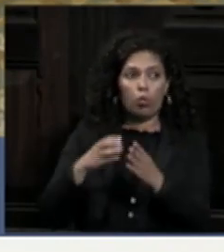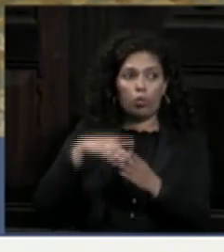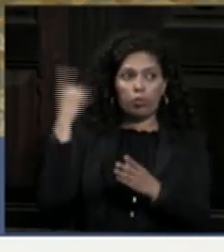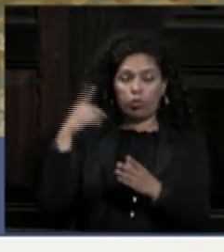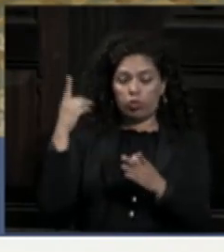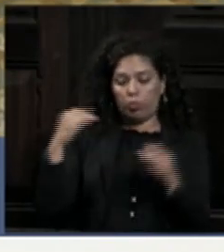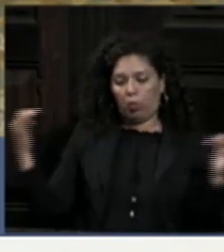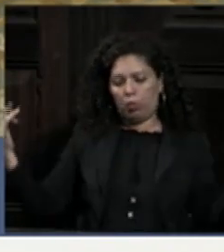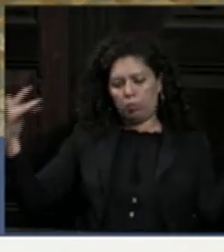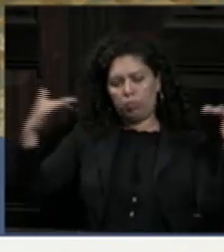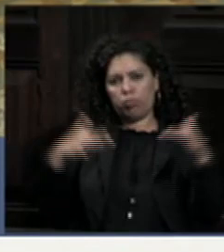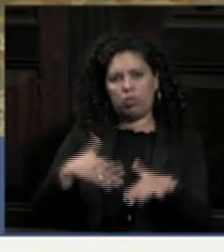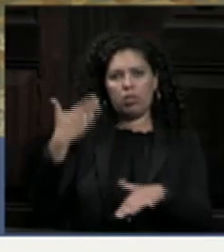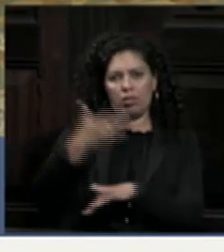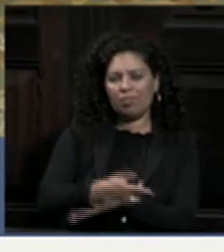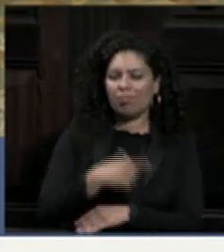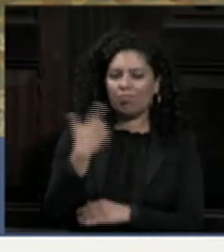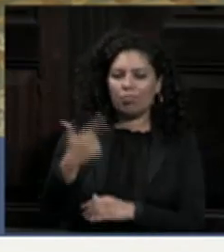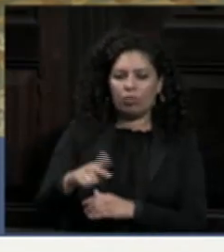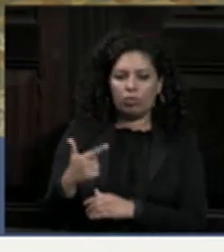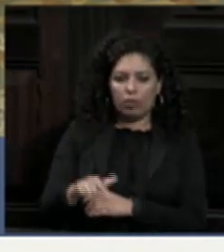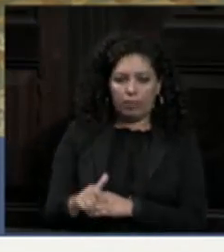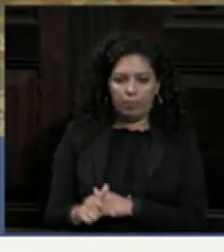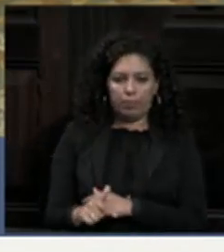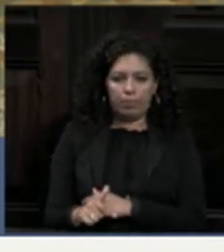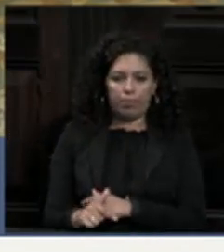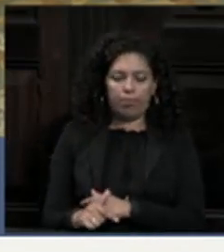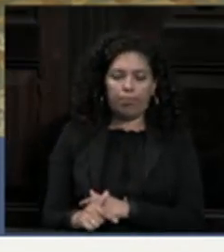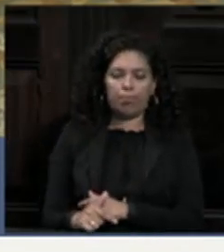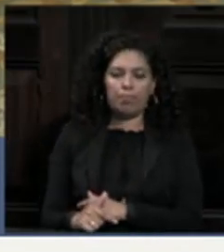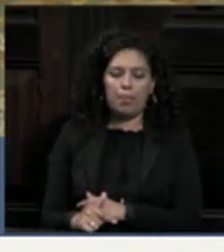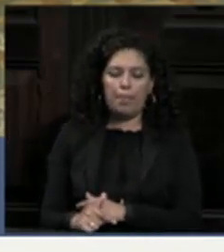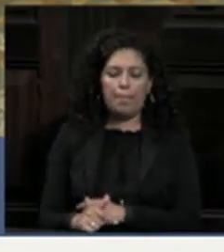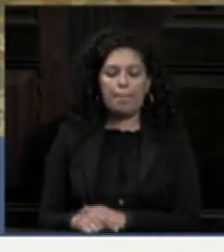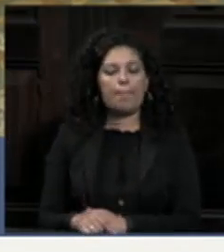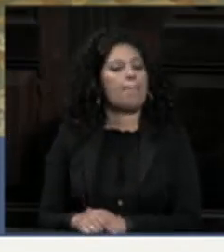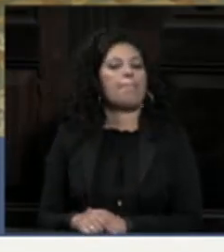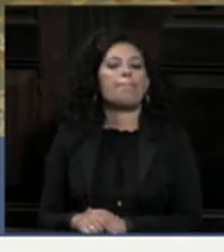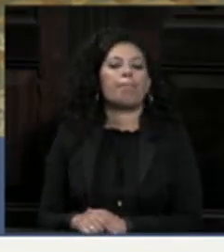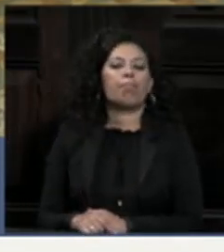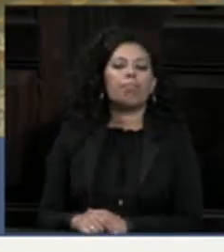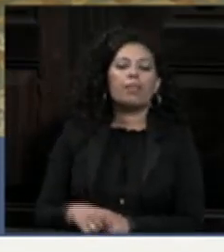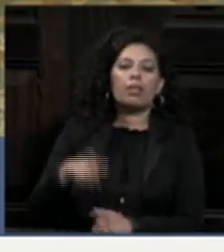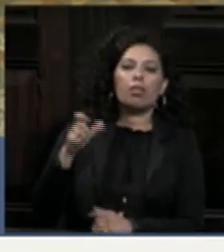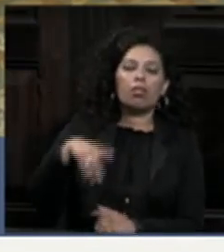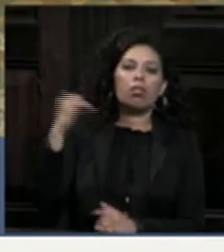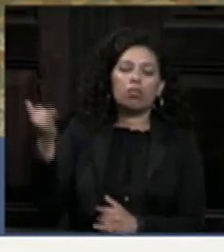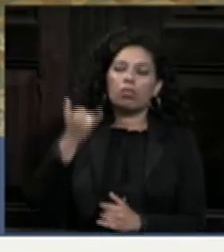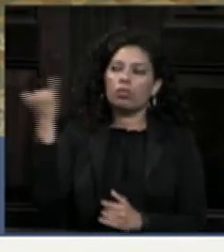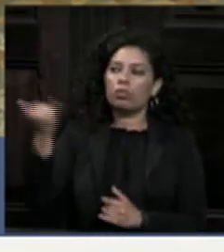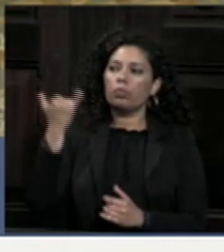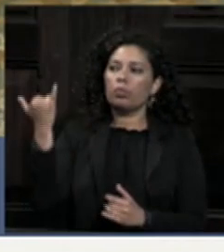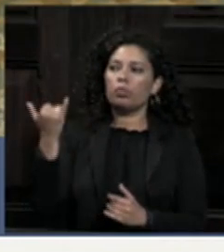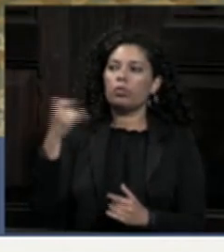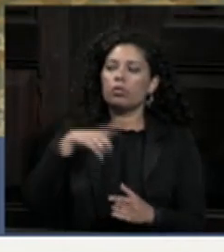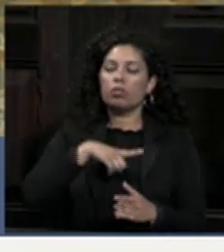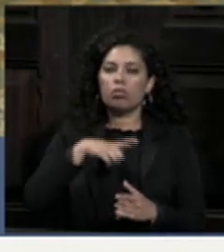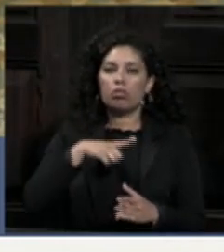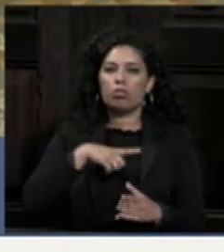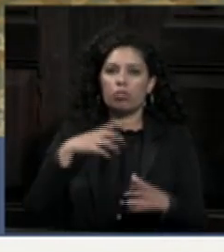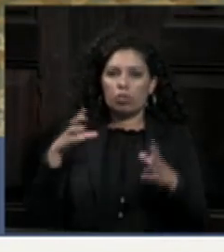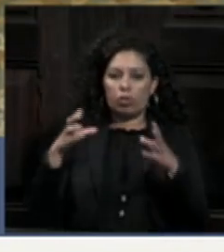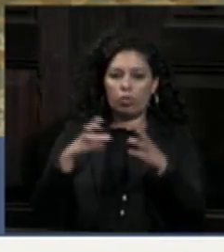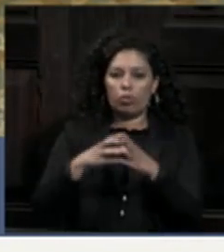precisa passar por causa das duas casas legislativas apesar de ter sido aprovado